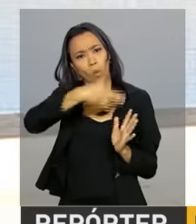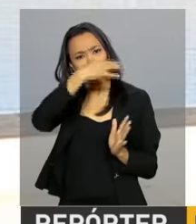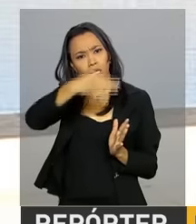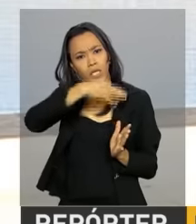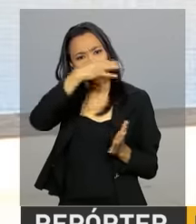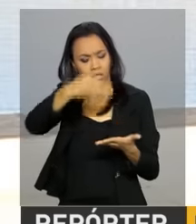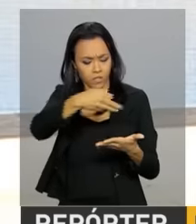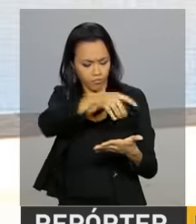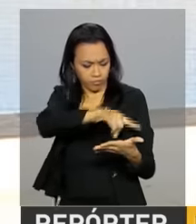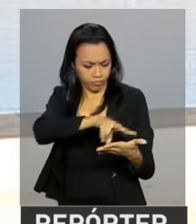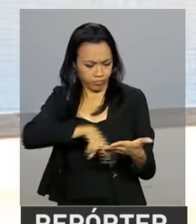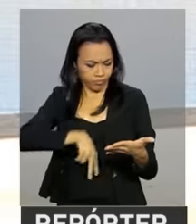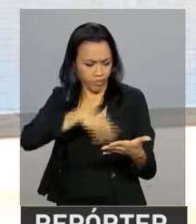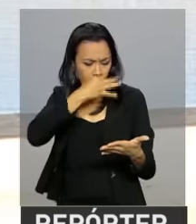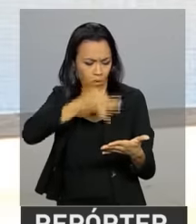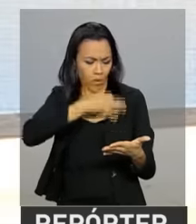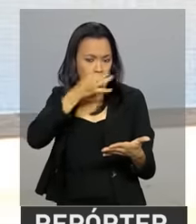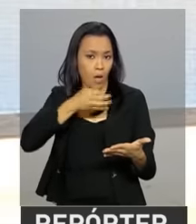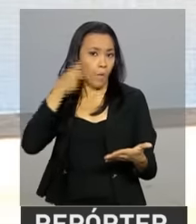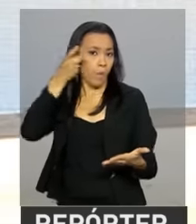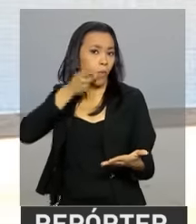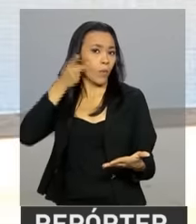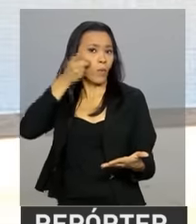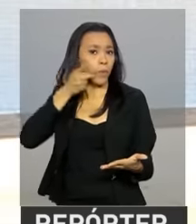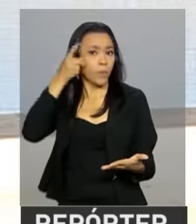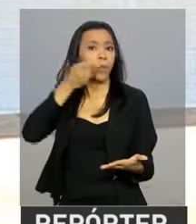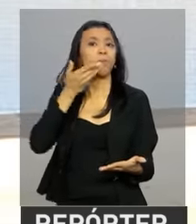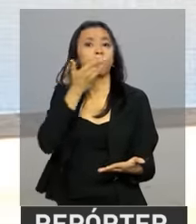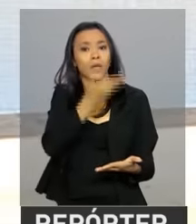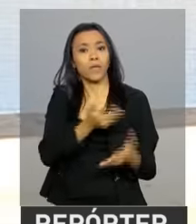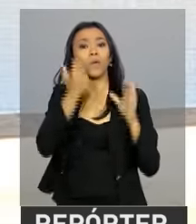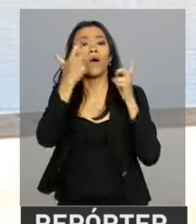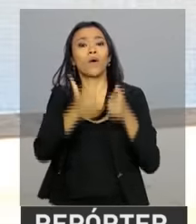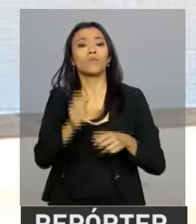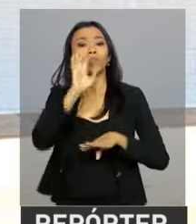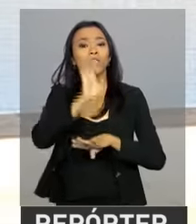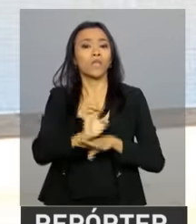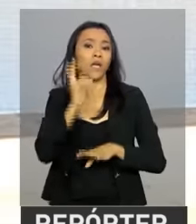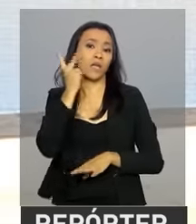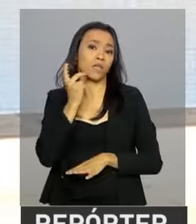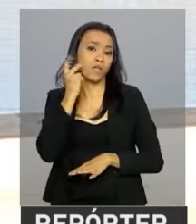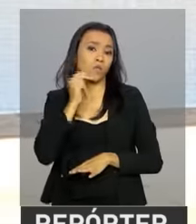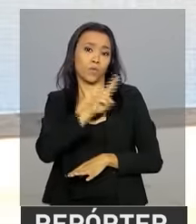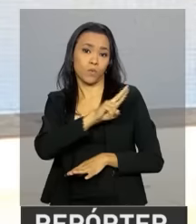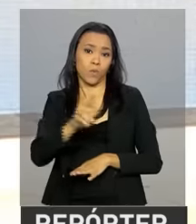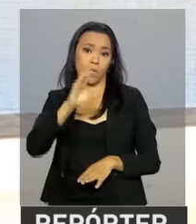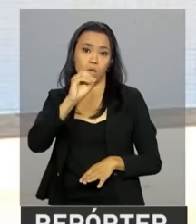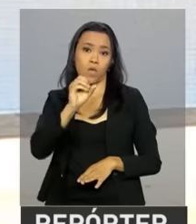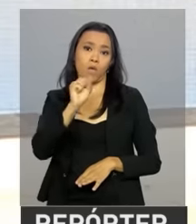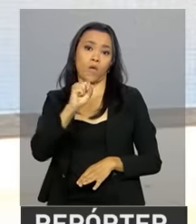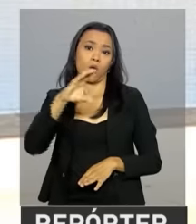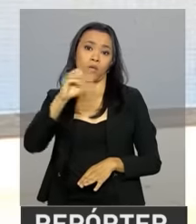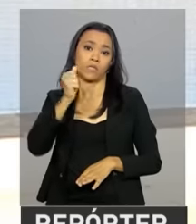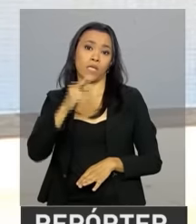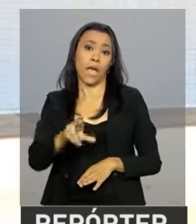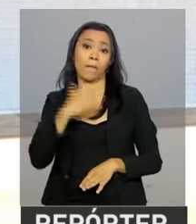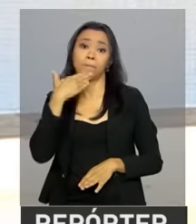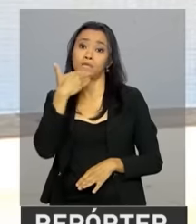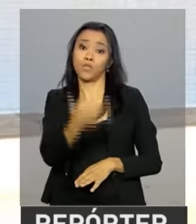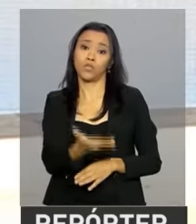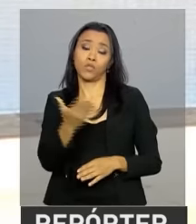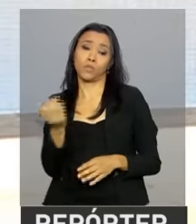apresentada pelo procurador eh da República no Ceará Oscar Costa Filho que pediu a